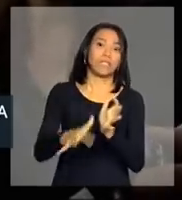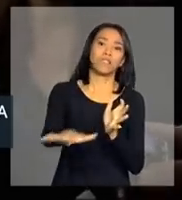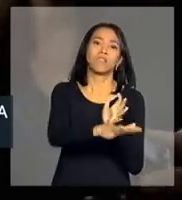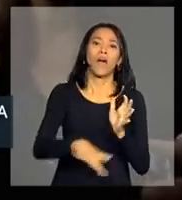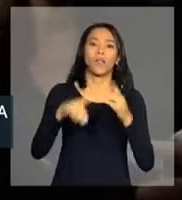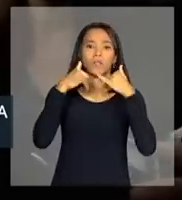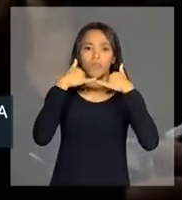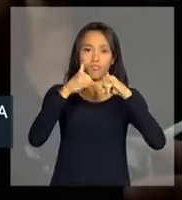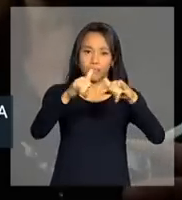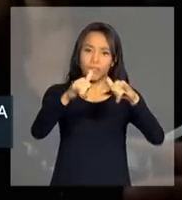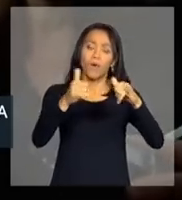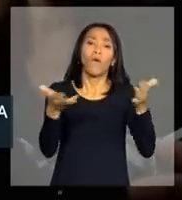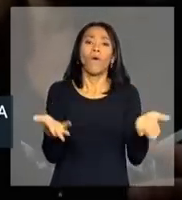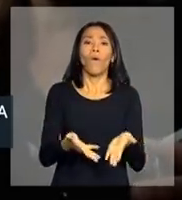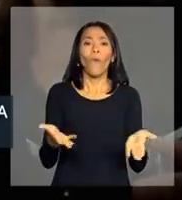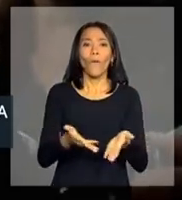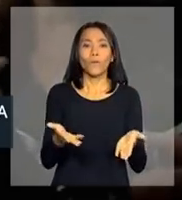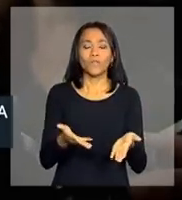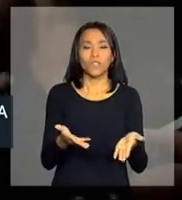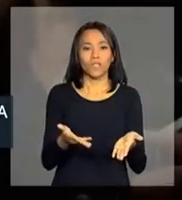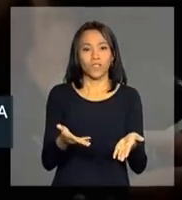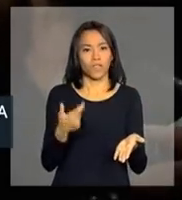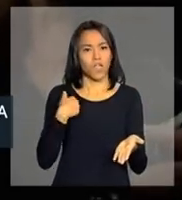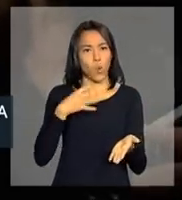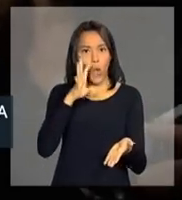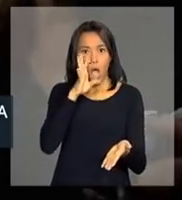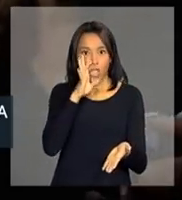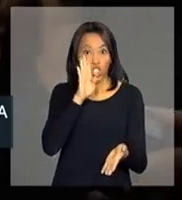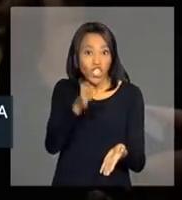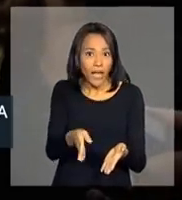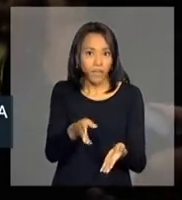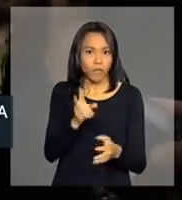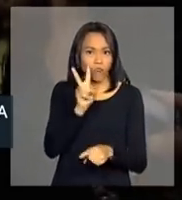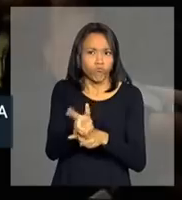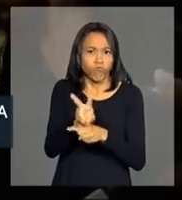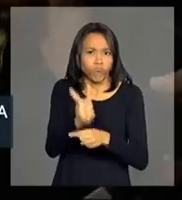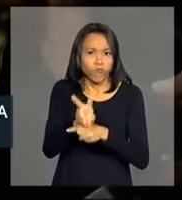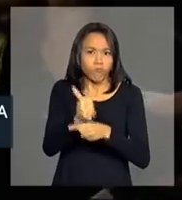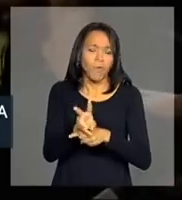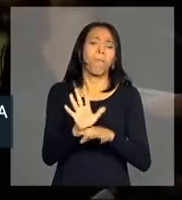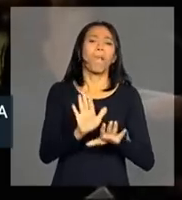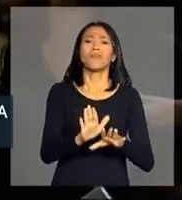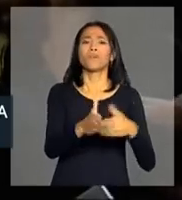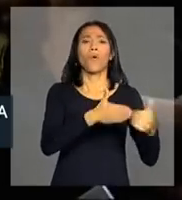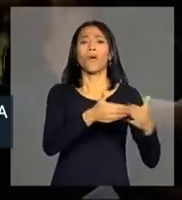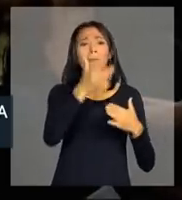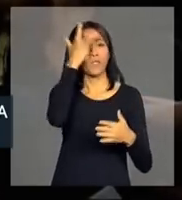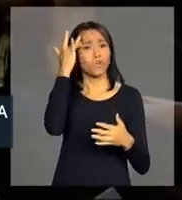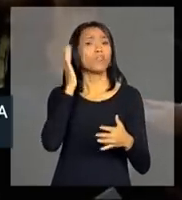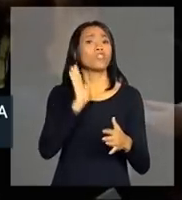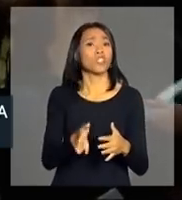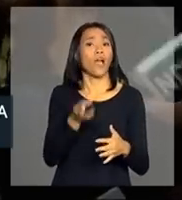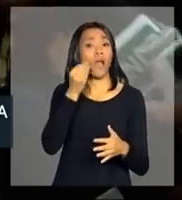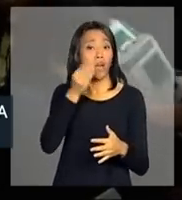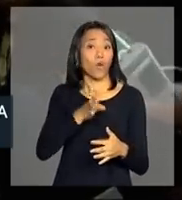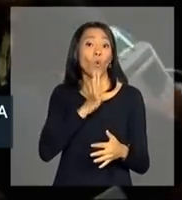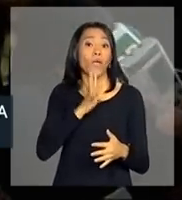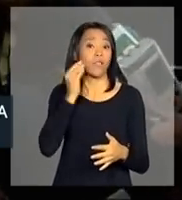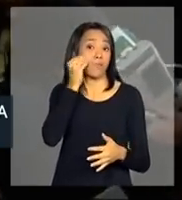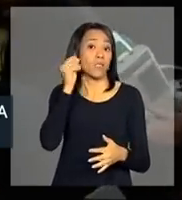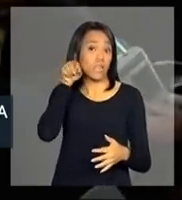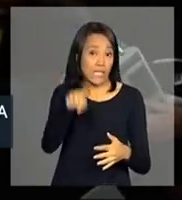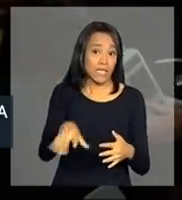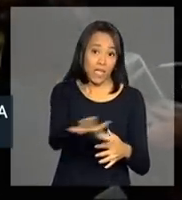elétrico. Hoje eu não estou acompanhando ele diretamente, mas qualquer um que esteve nesse setor sabe que esse ano